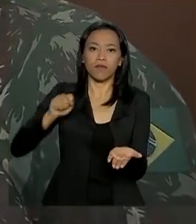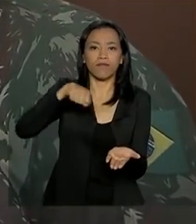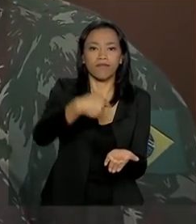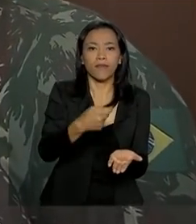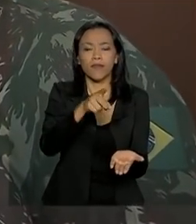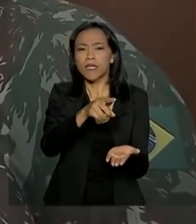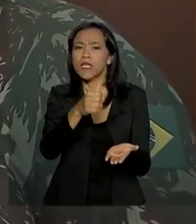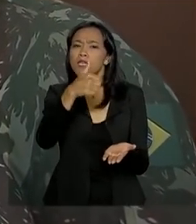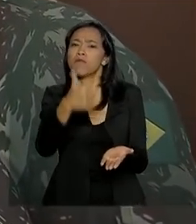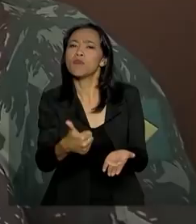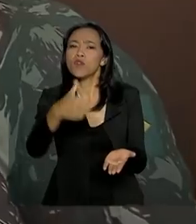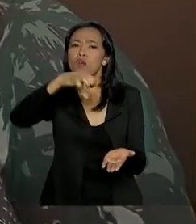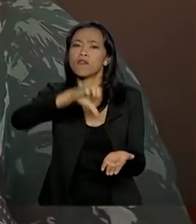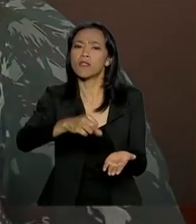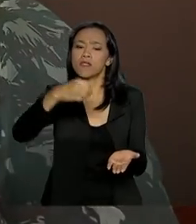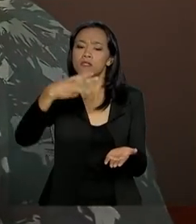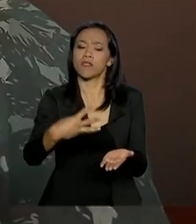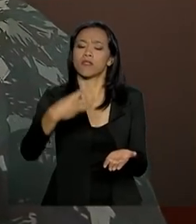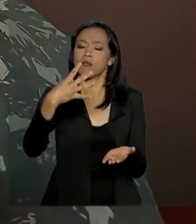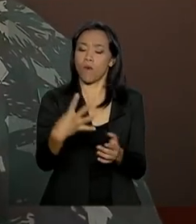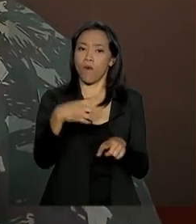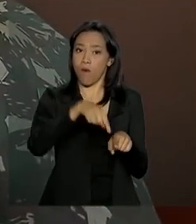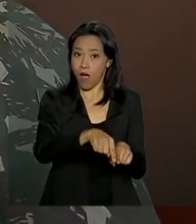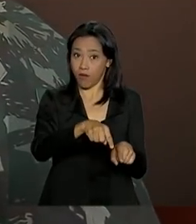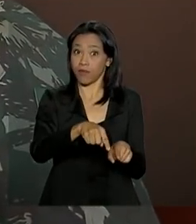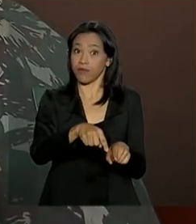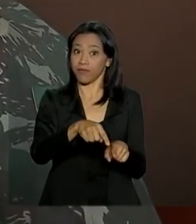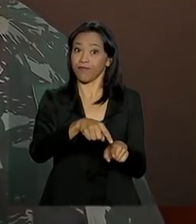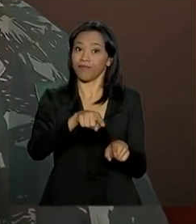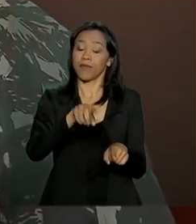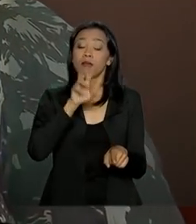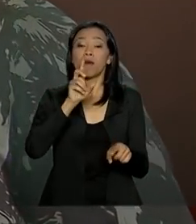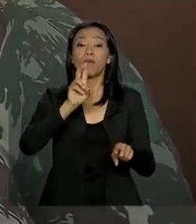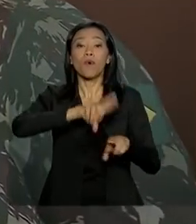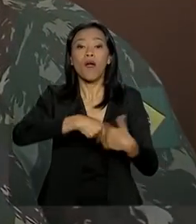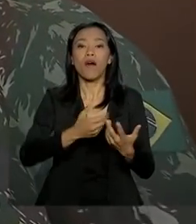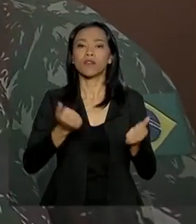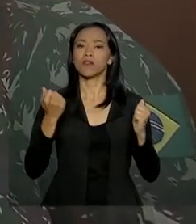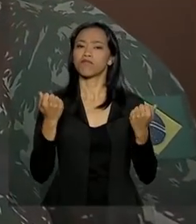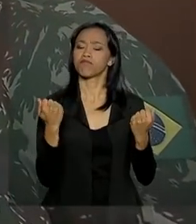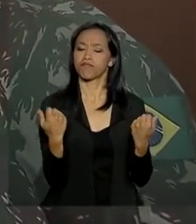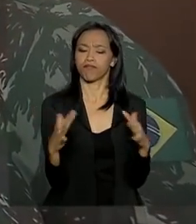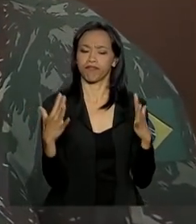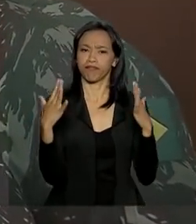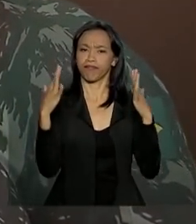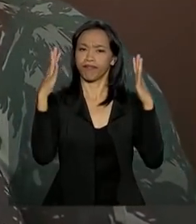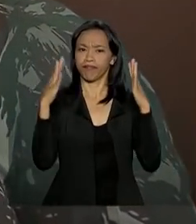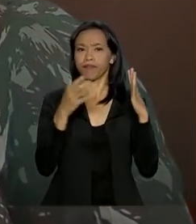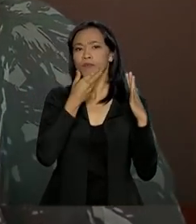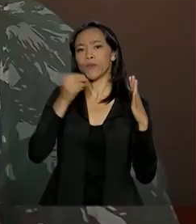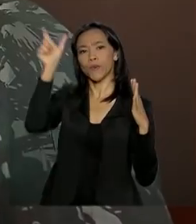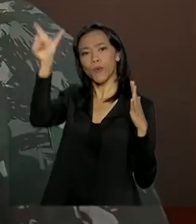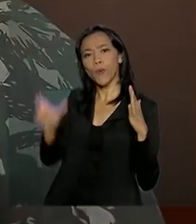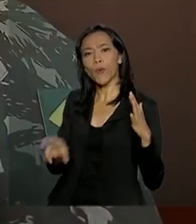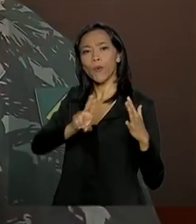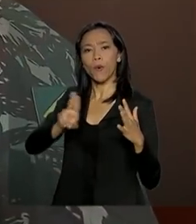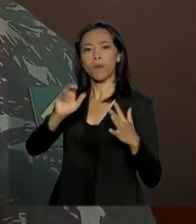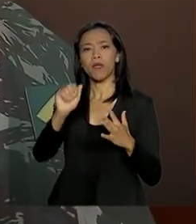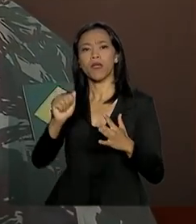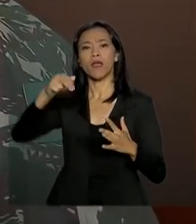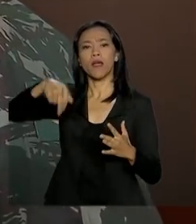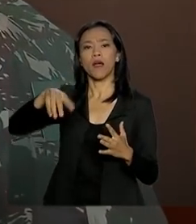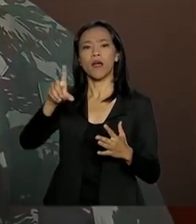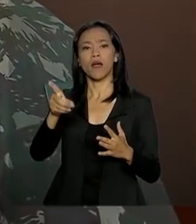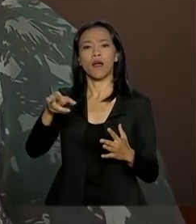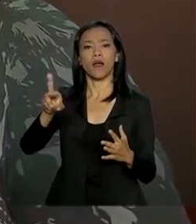em 1934 como forma de homenagear a insigne figura do Brigadeiro Andrade Neves,